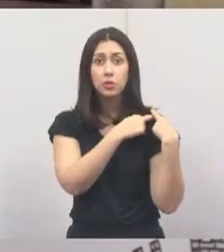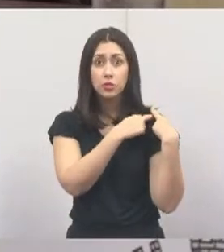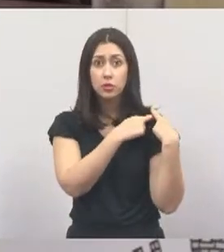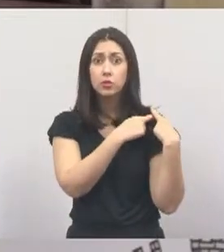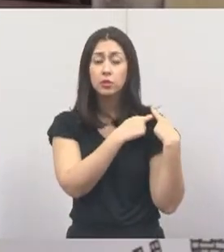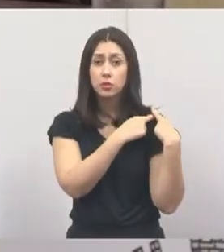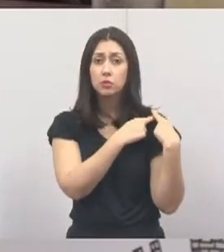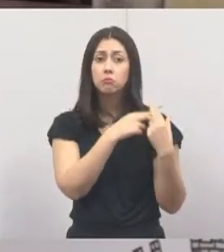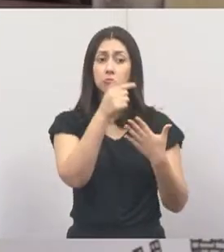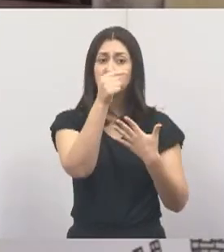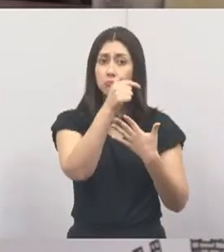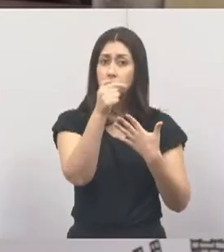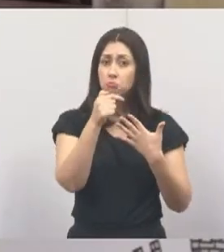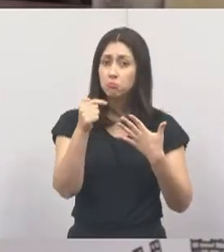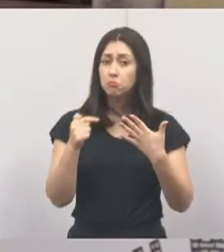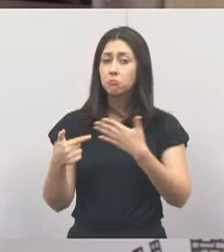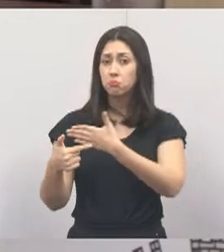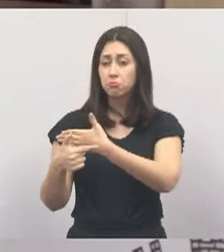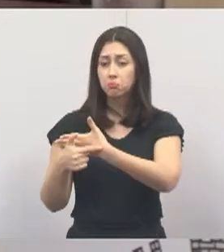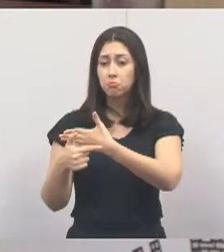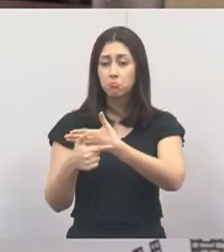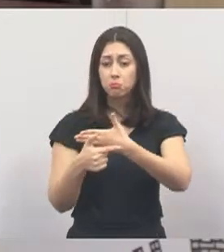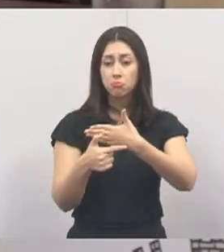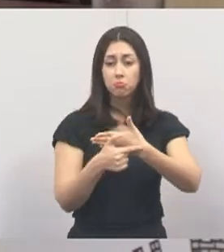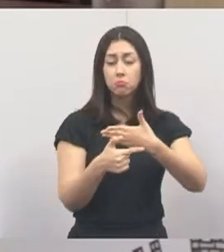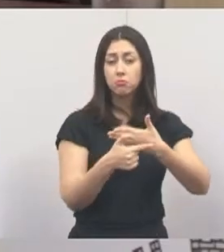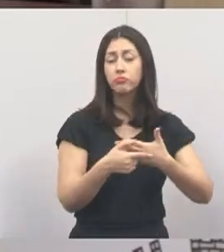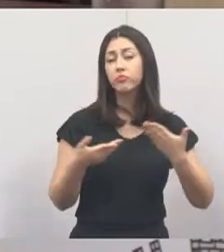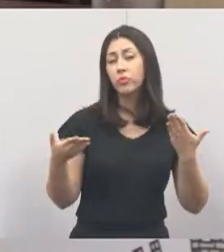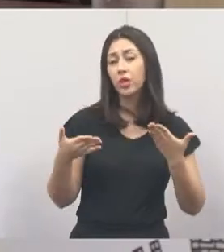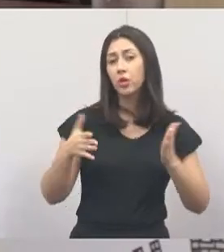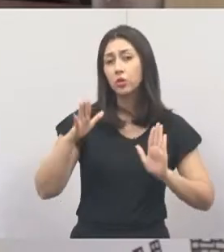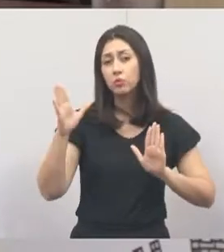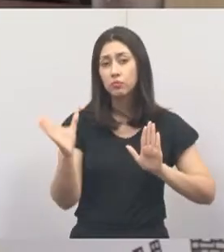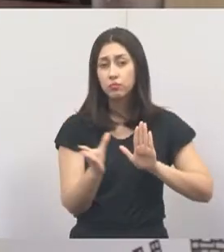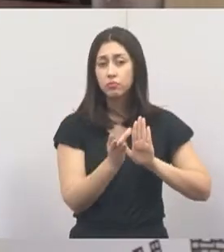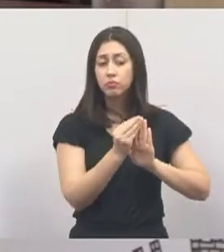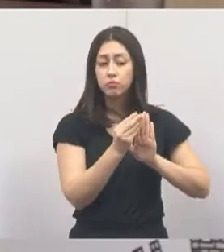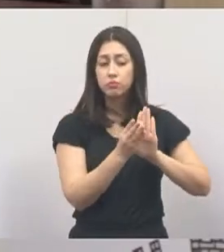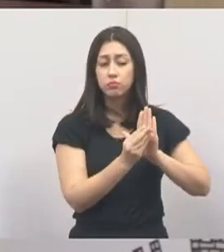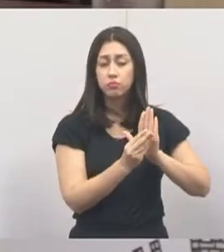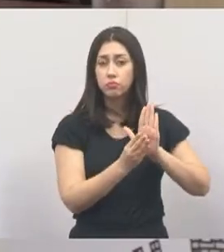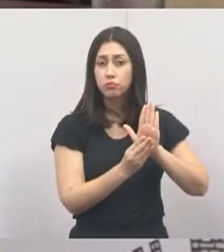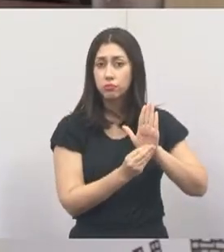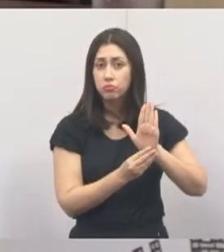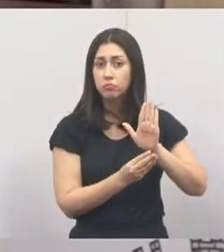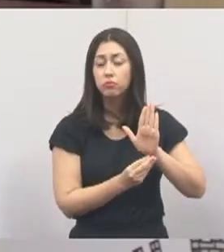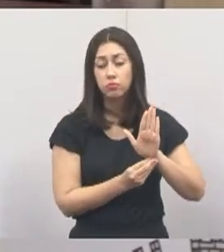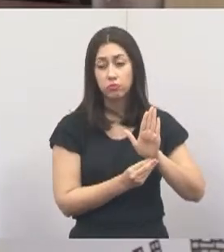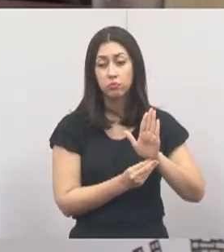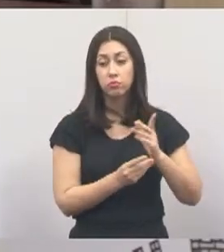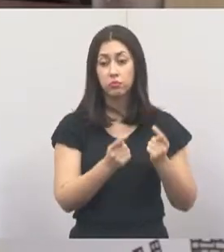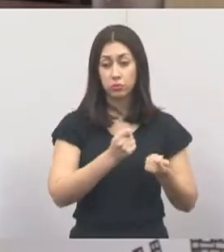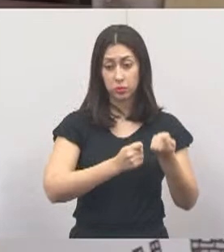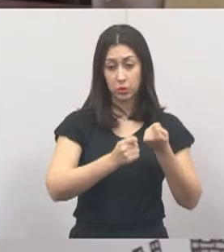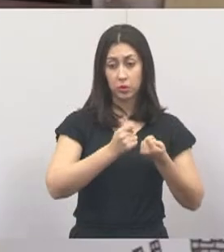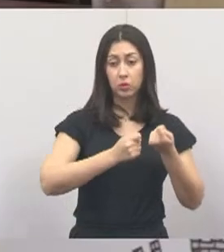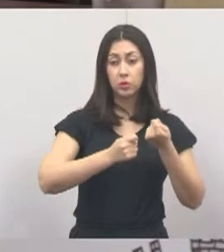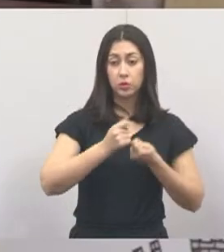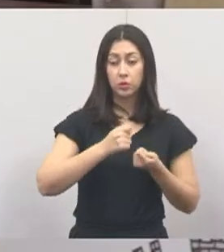nos respectivos cargos que passam a compor o setor no organograma